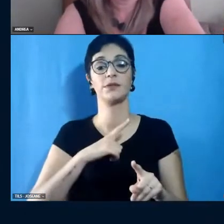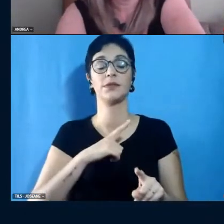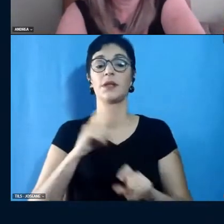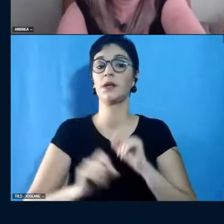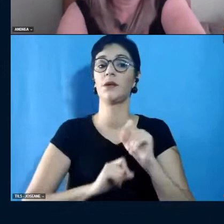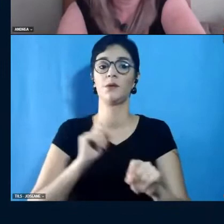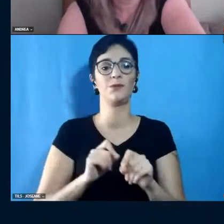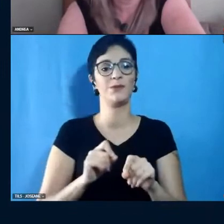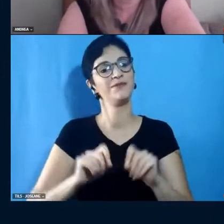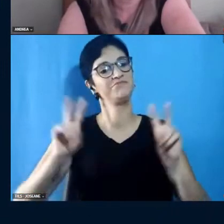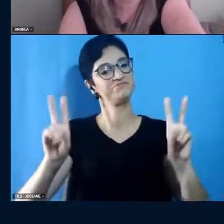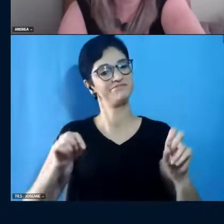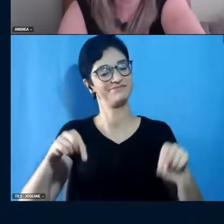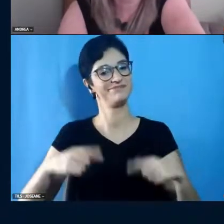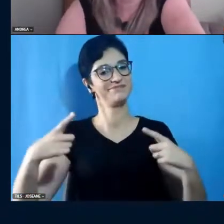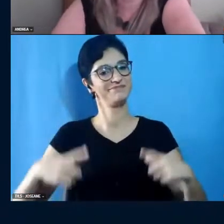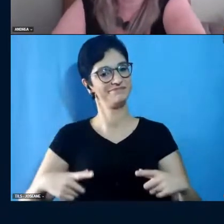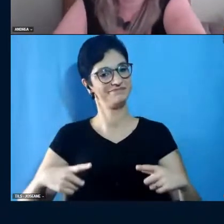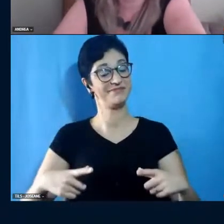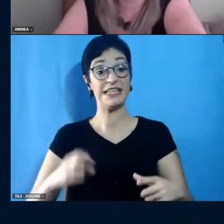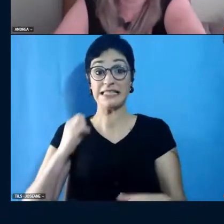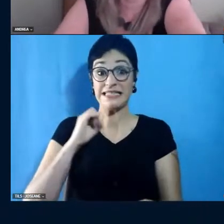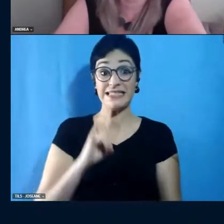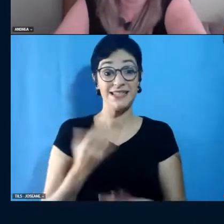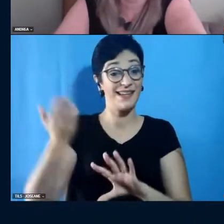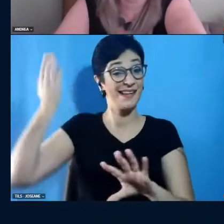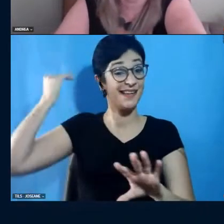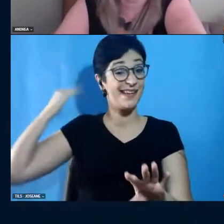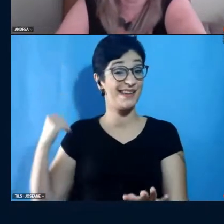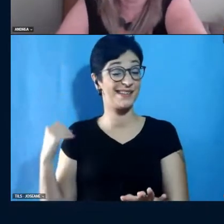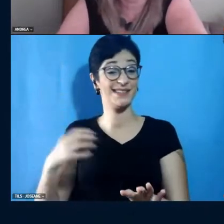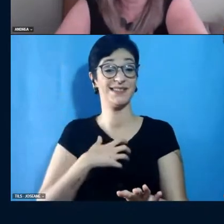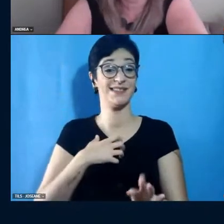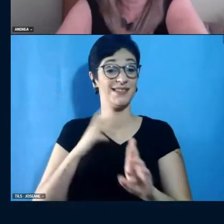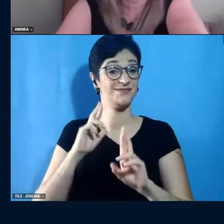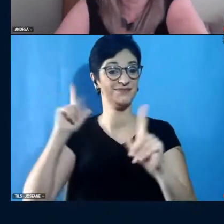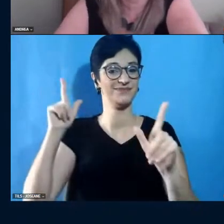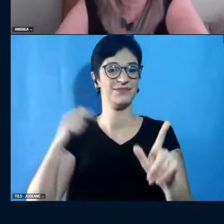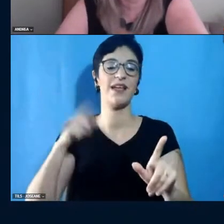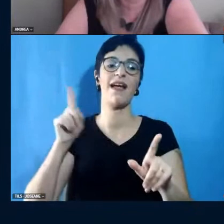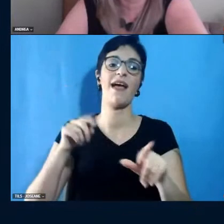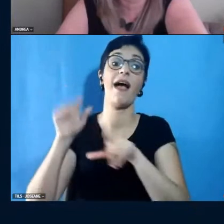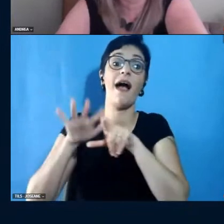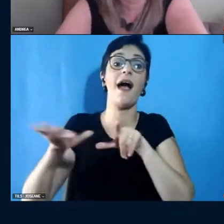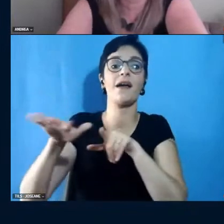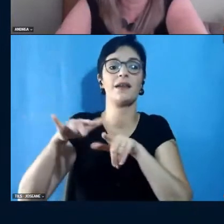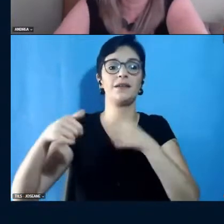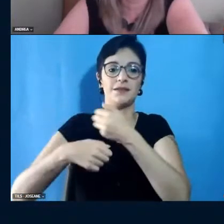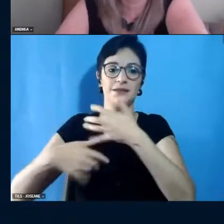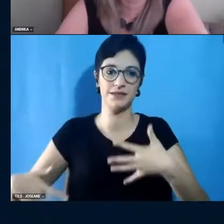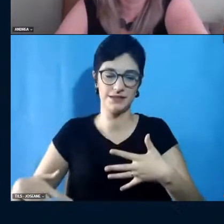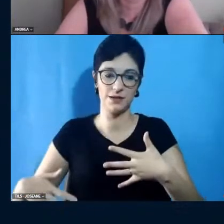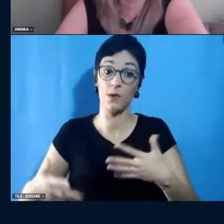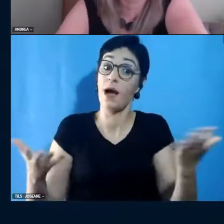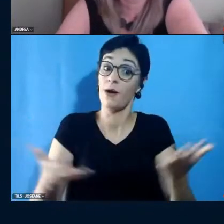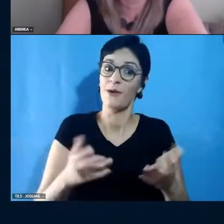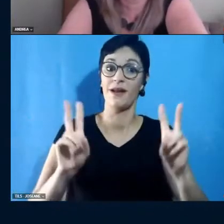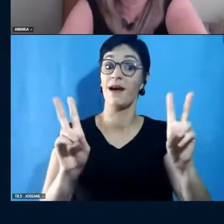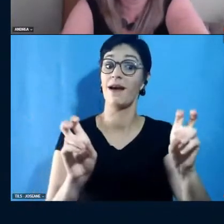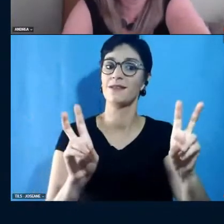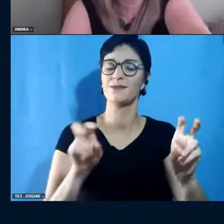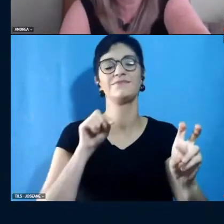o tema da sala. Isso não seria possível por aquela divisão que antes existia das áreas de extensão. Então, muito legal,